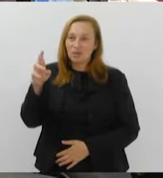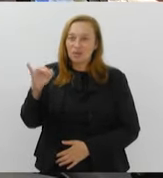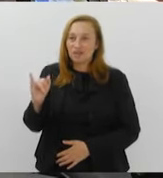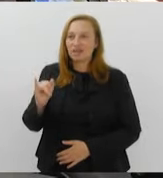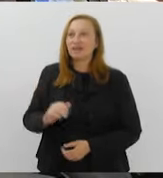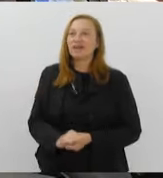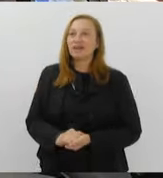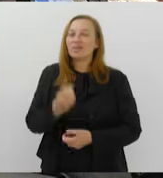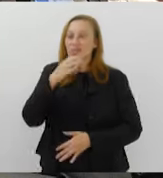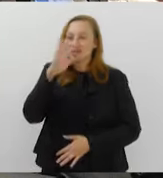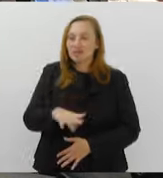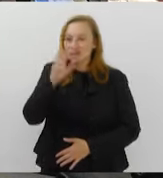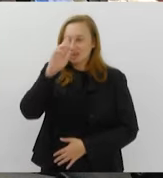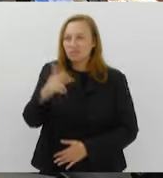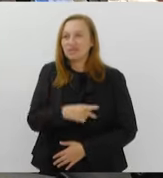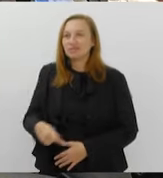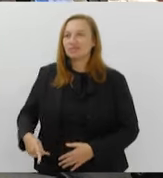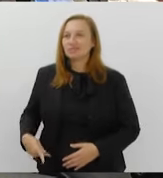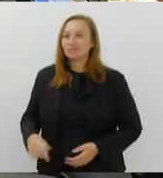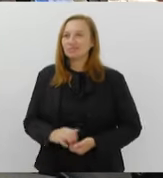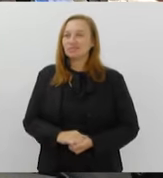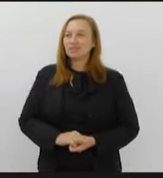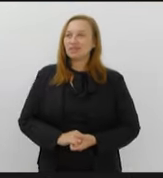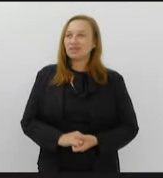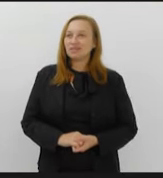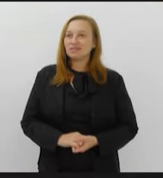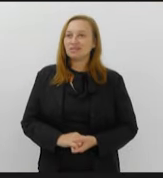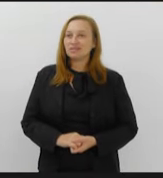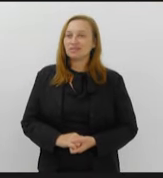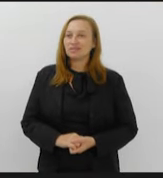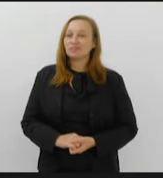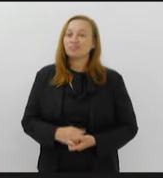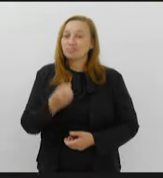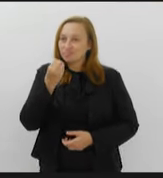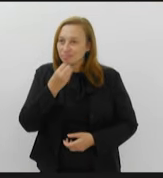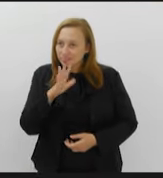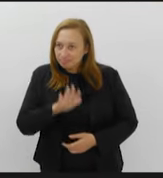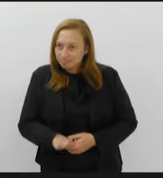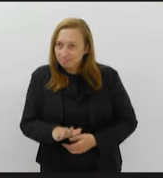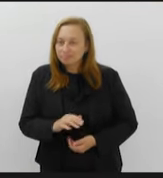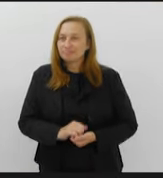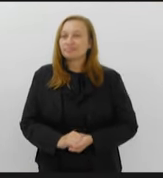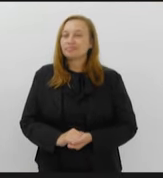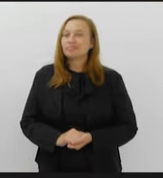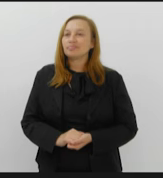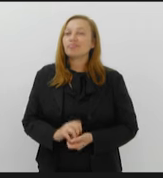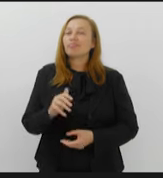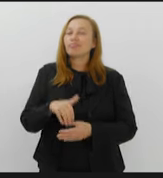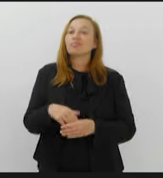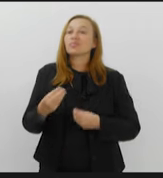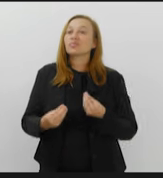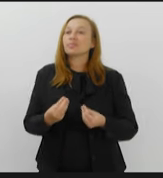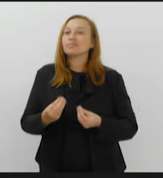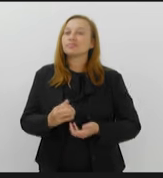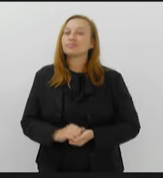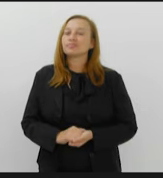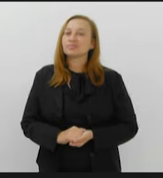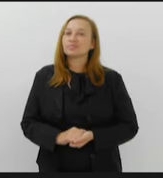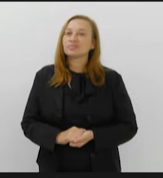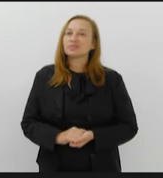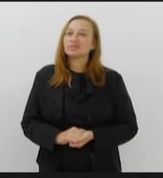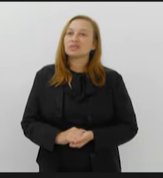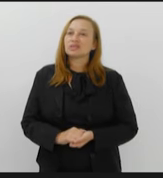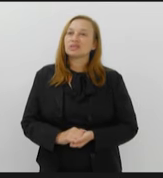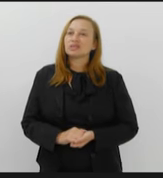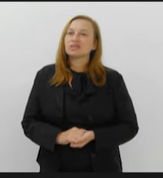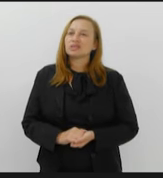Boa tarde, presidente. Está me ouvindo? Boa tarde. Como você vota, nosso nobre deputado, votando nas